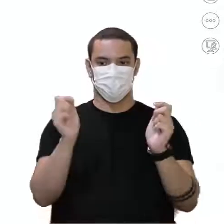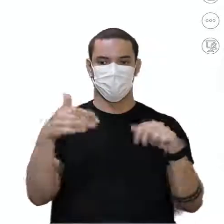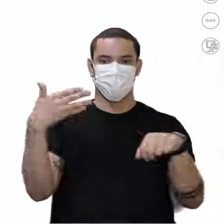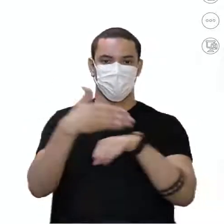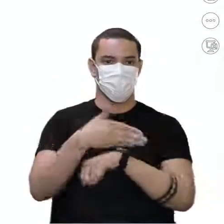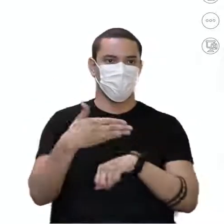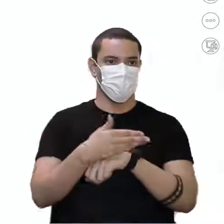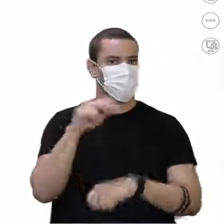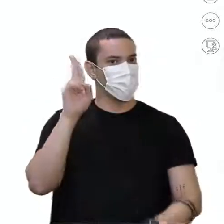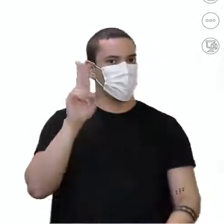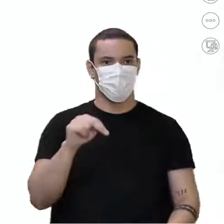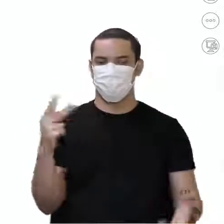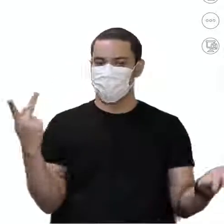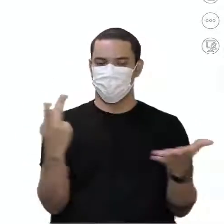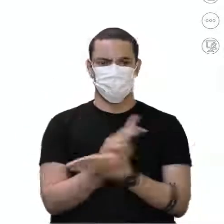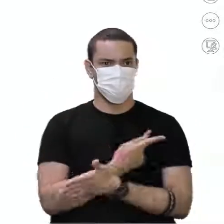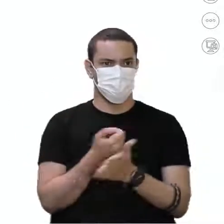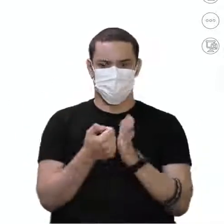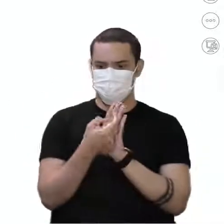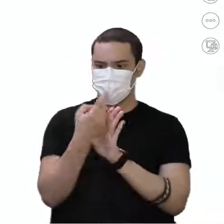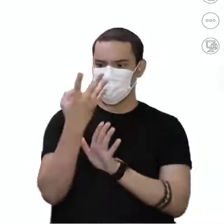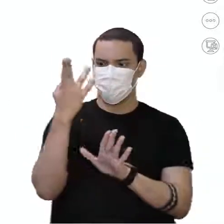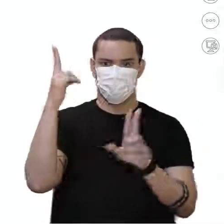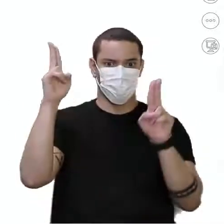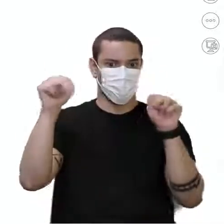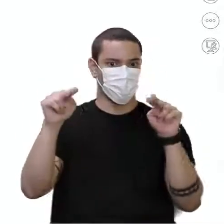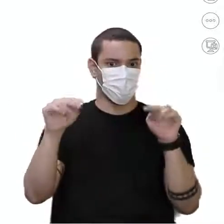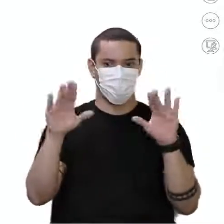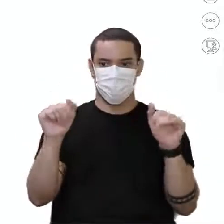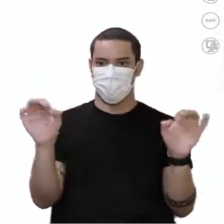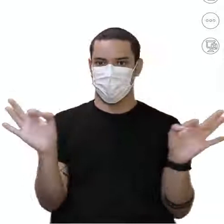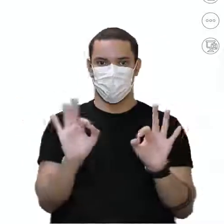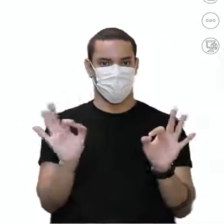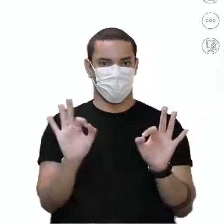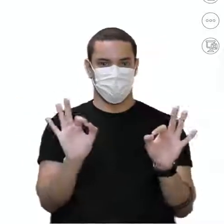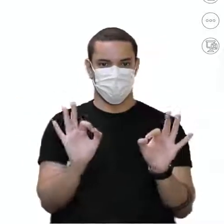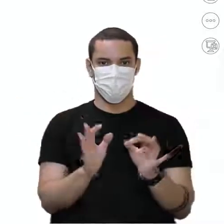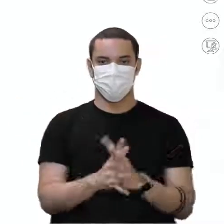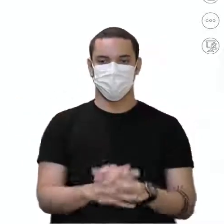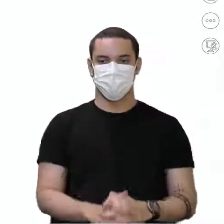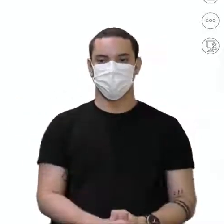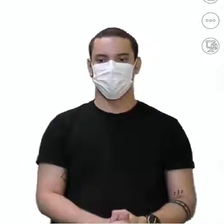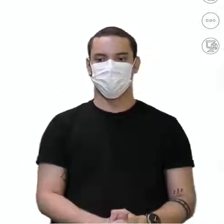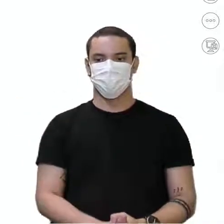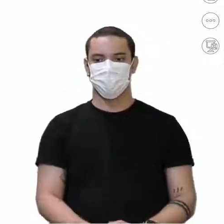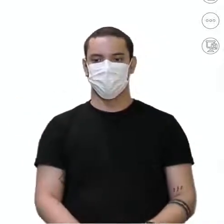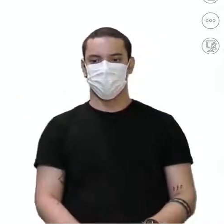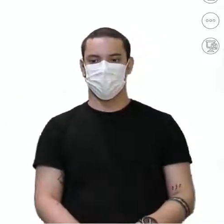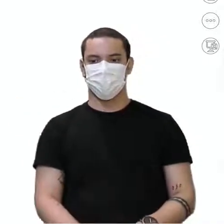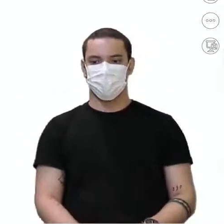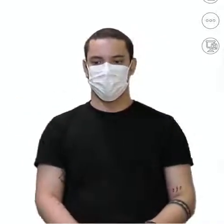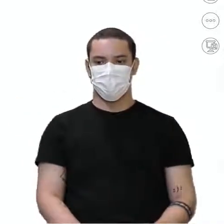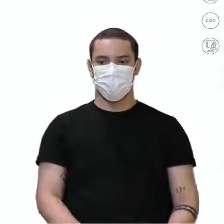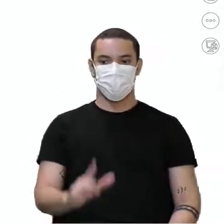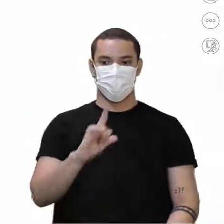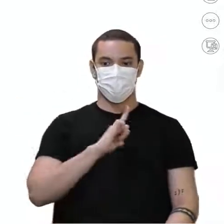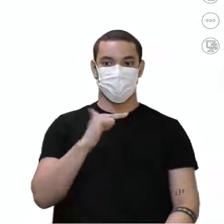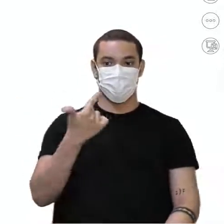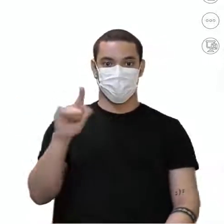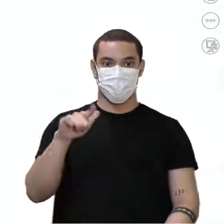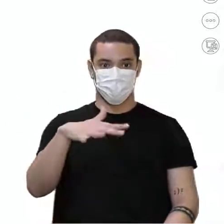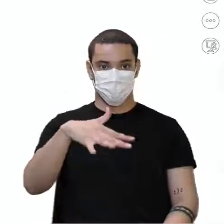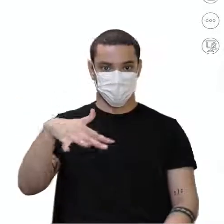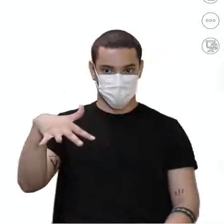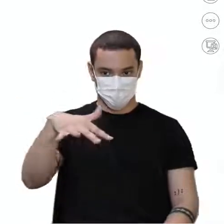nunca. Nunca aconteceu isso. Nenhuma, nem duas, nem nunca. Nem nunca. Aí nós temos aí, ó, agora outra